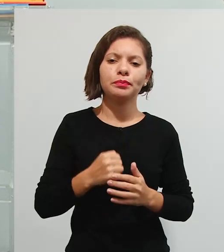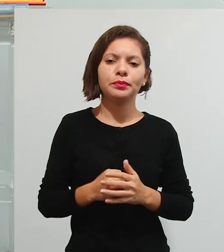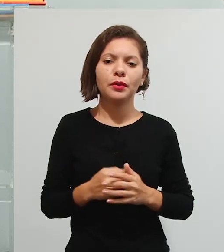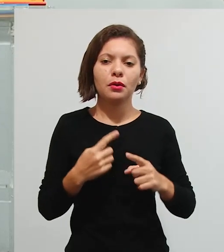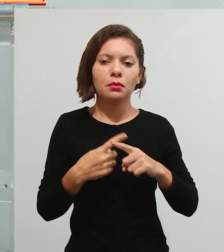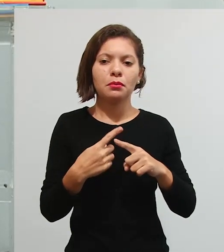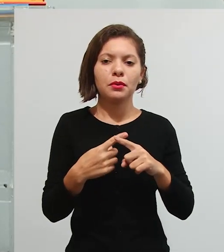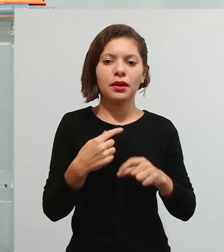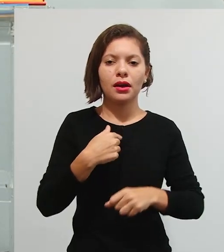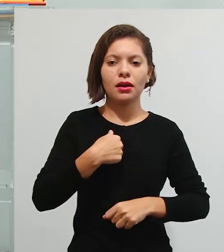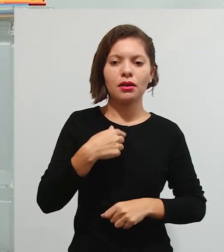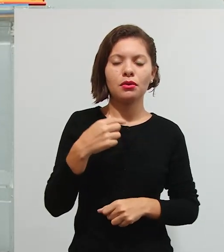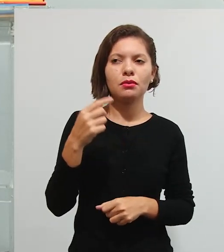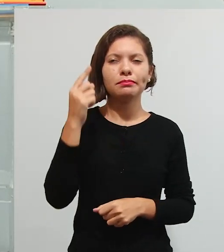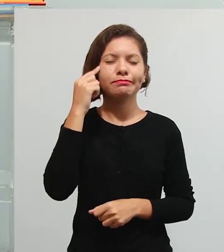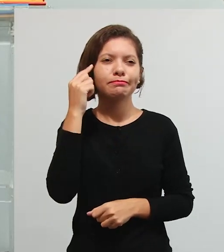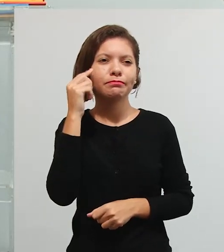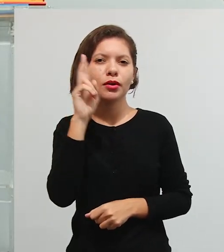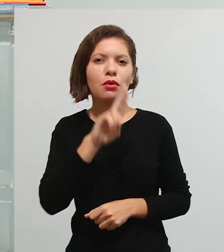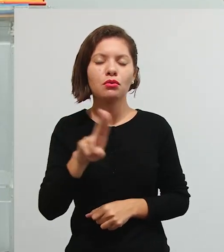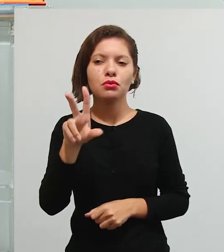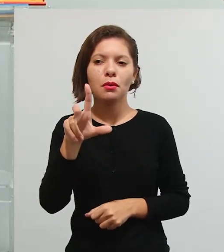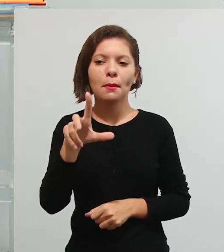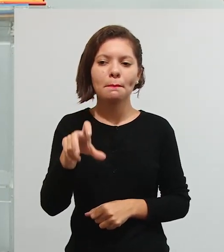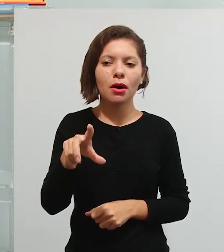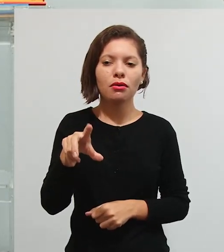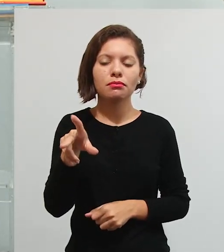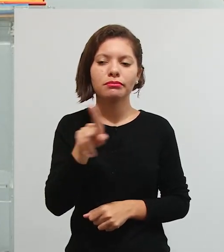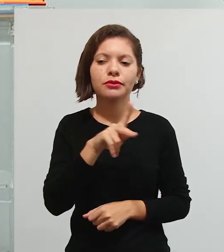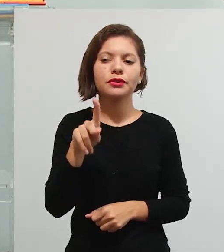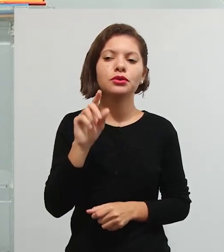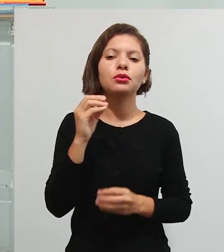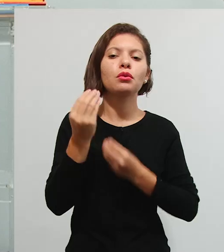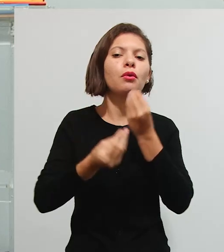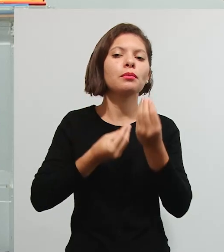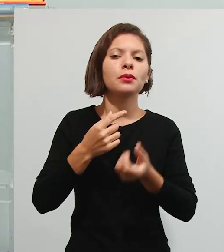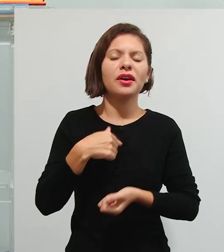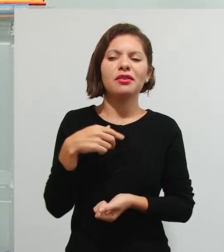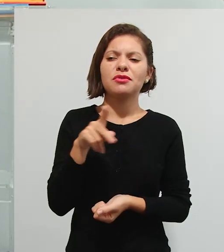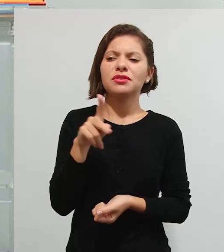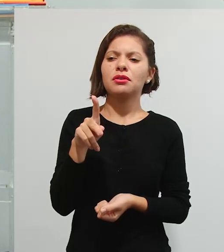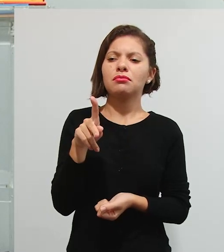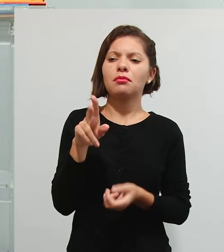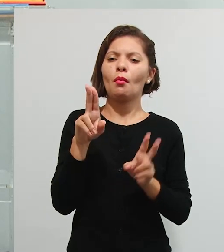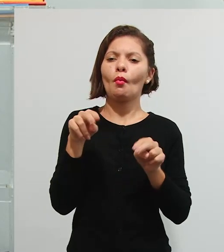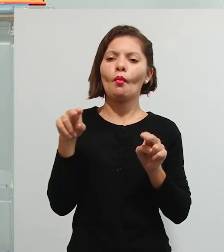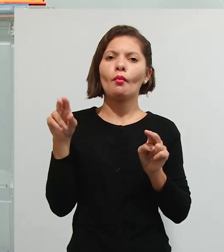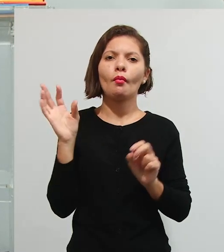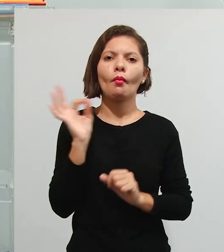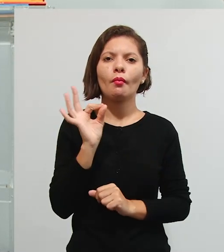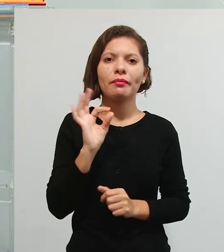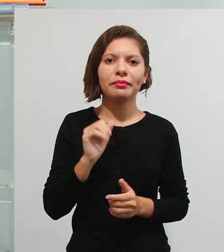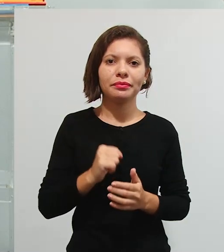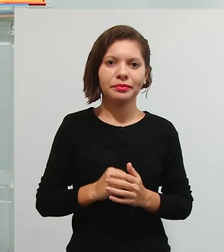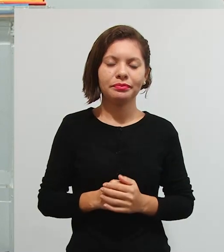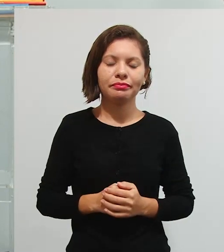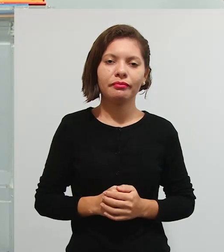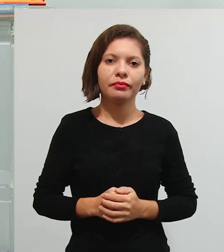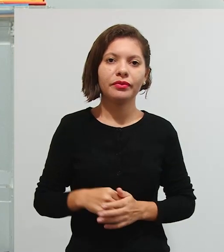se encaixa a perspectiva do Design Thinking. O Design Thinking aí é uma perspectiva